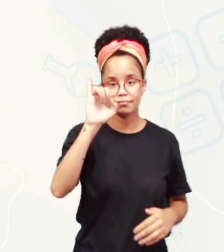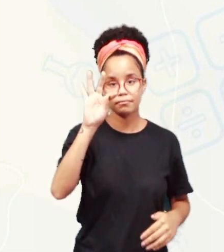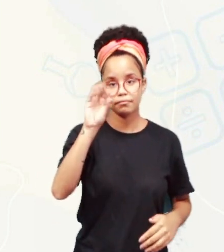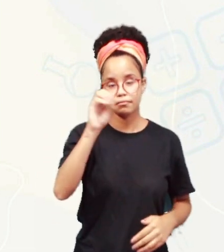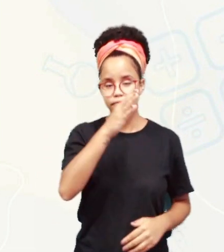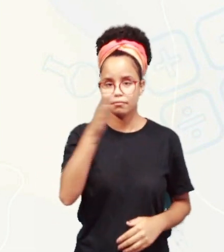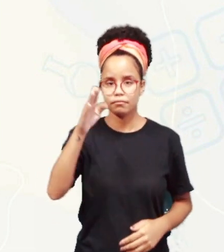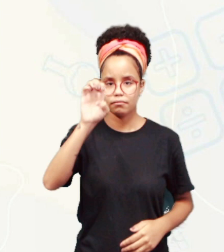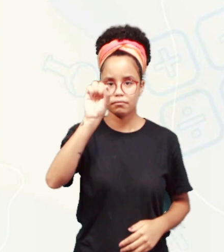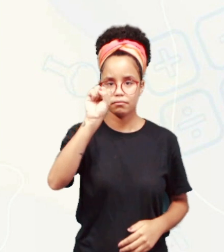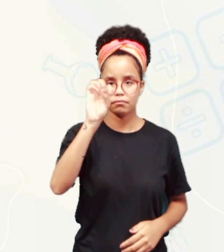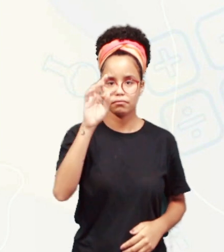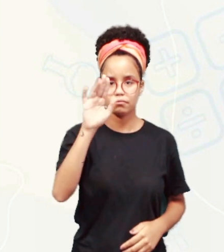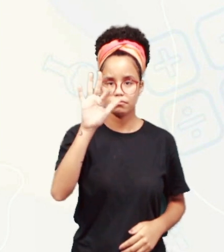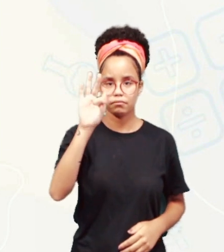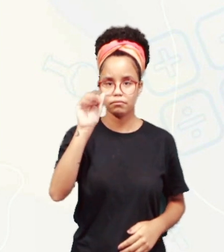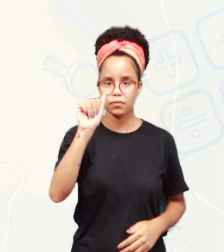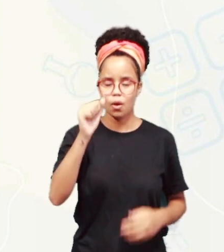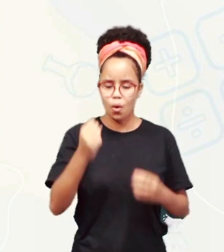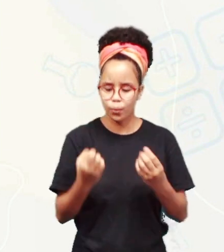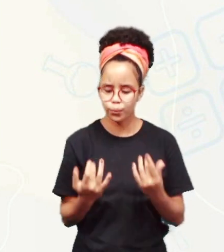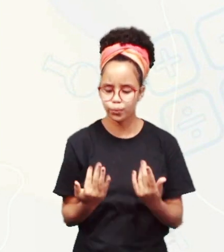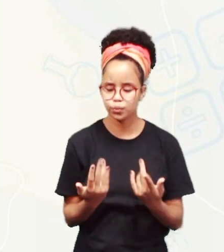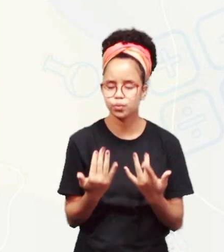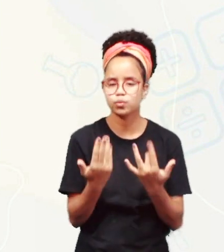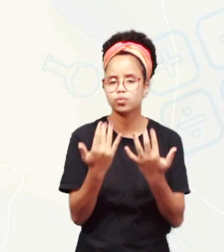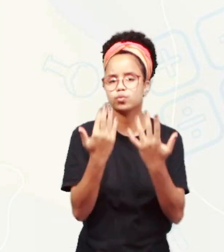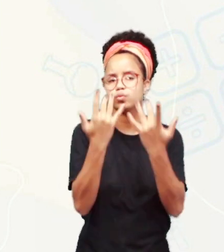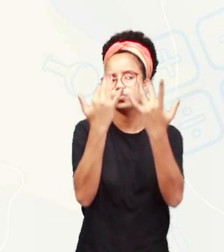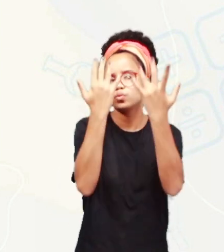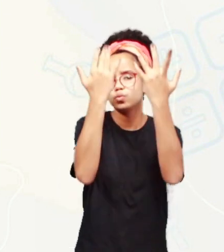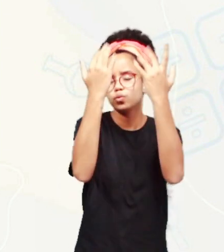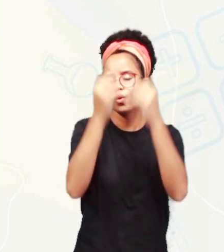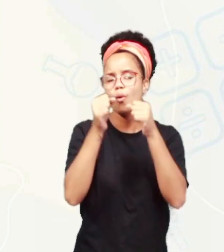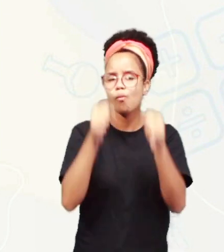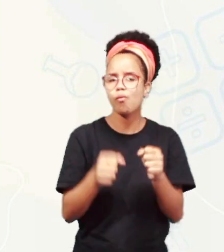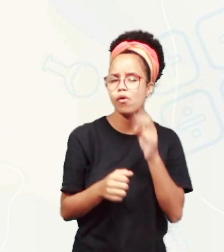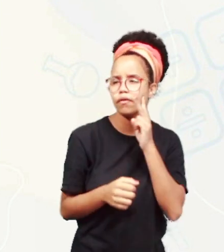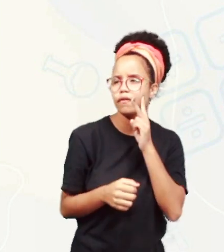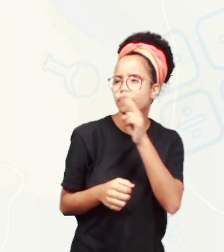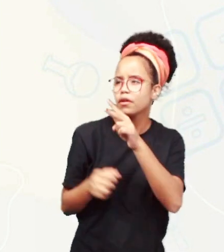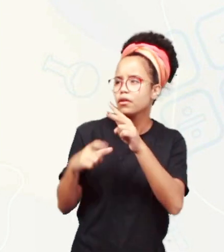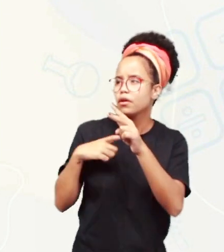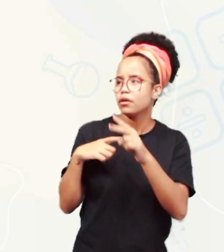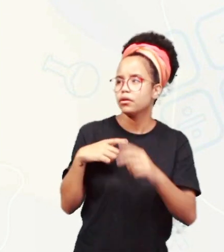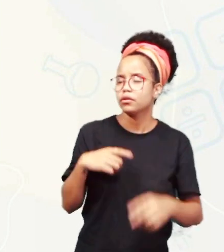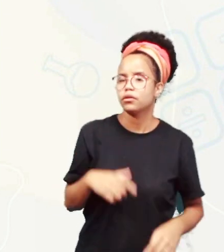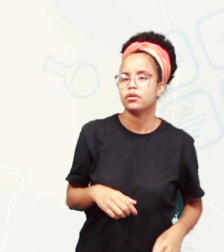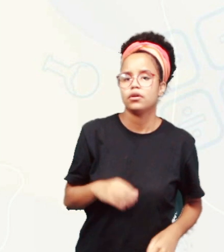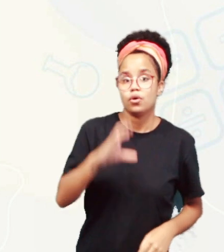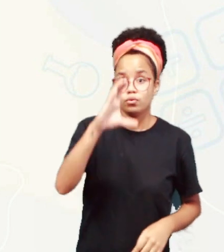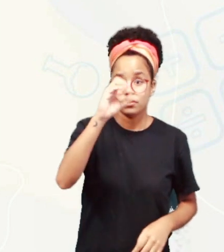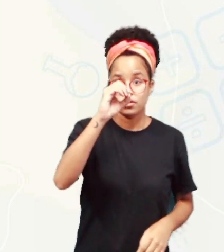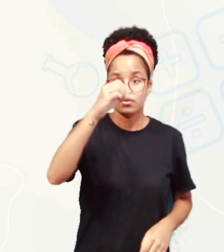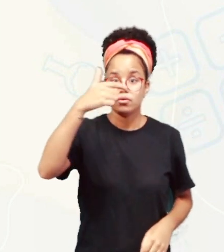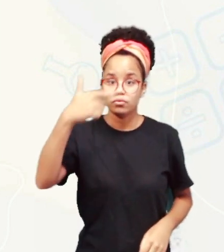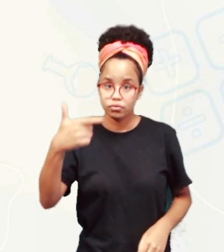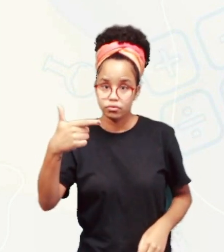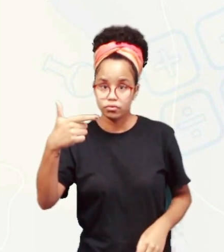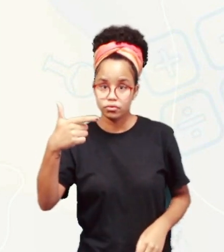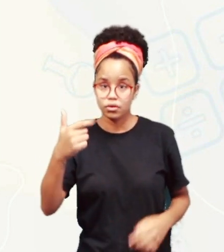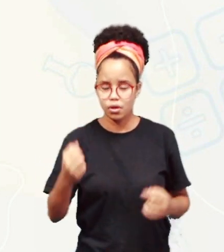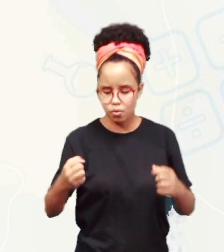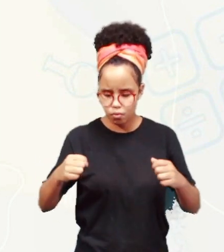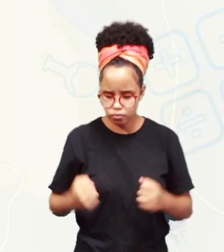causado pela emissão de gases você pode ver aí nessa figura que tem aqui o CO2 os dois é o